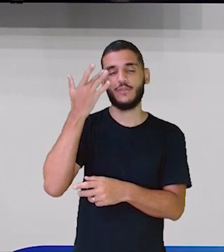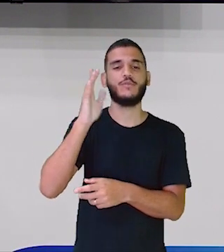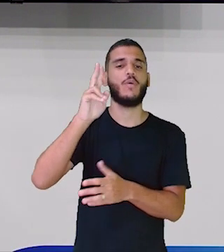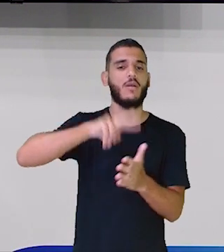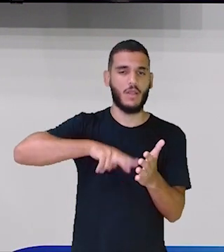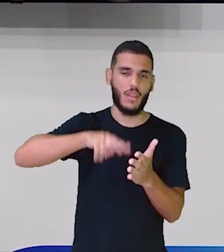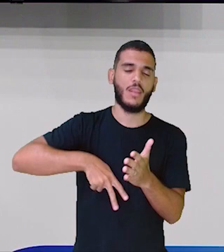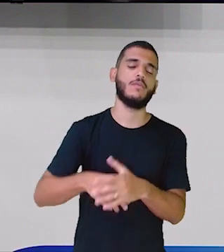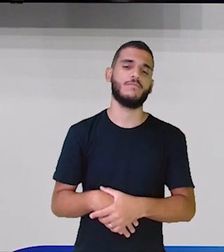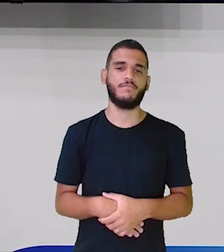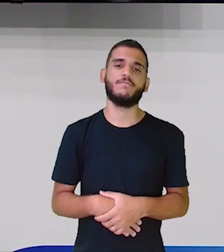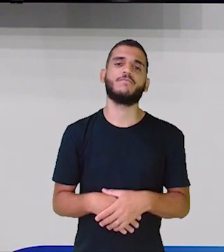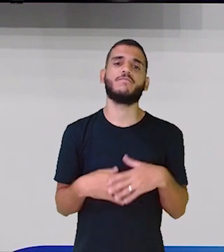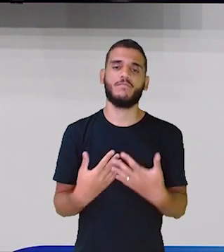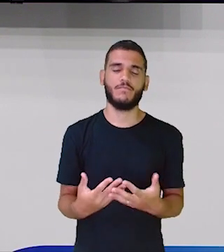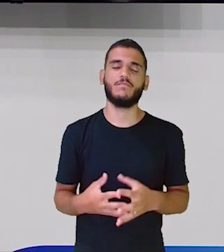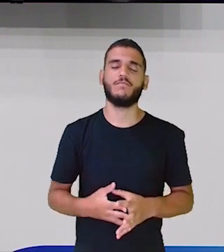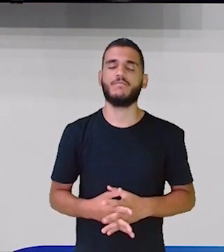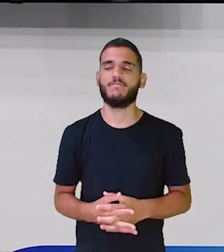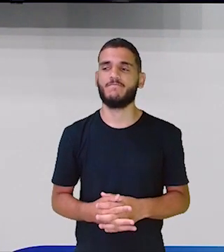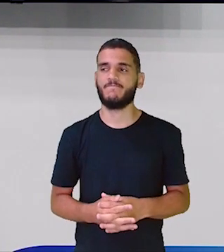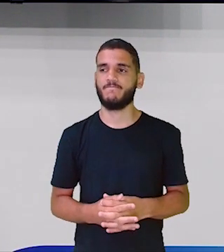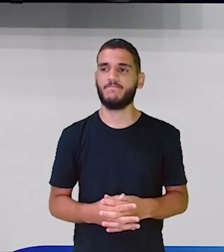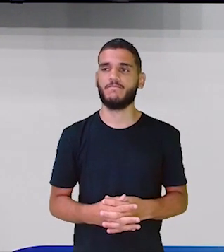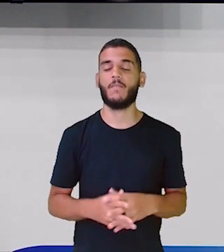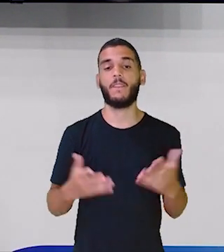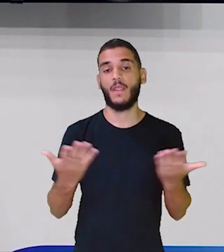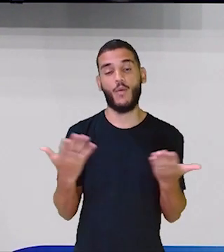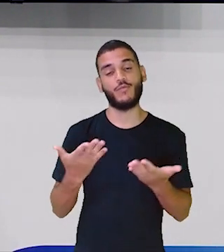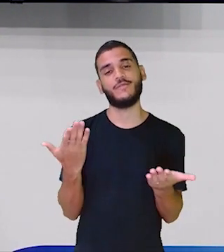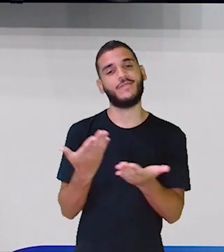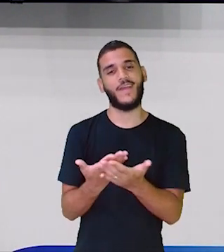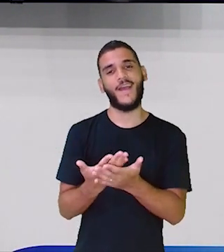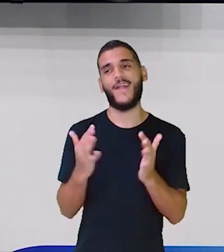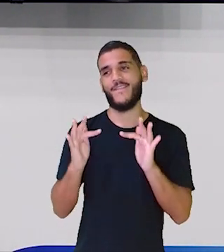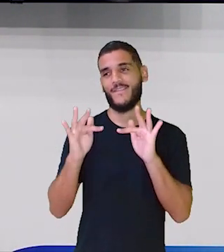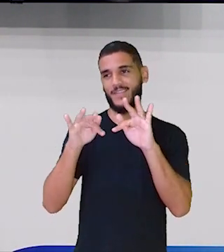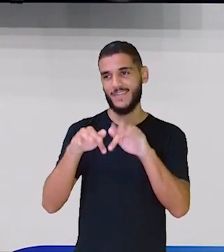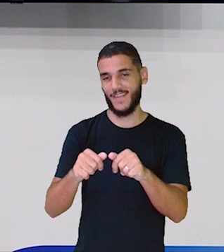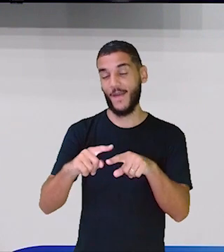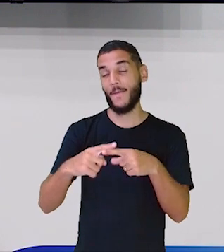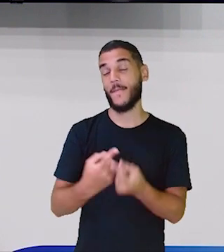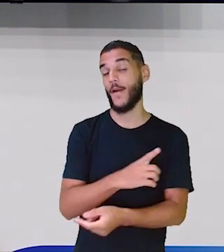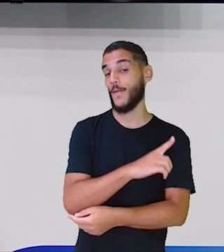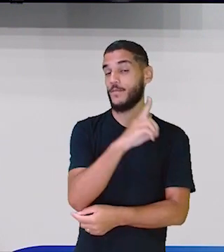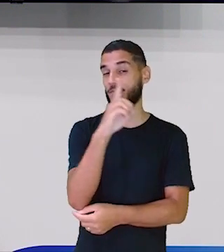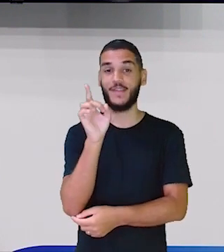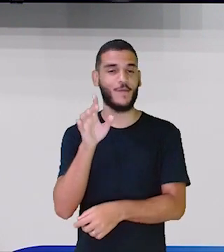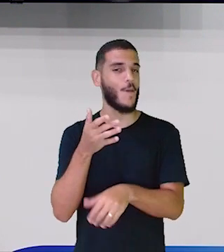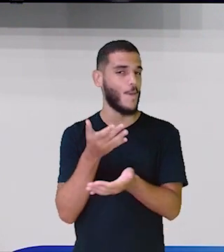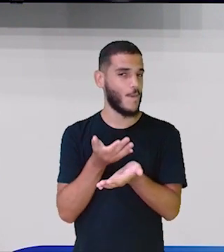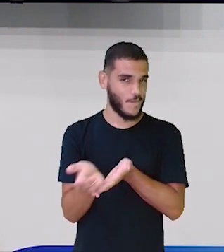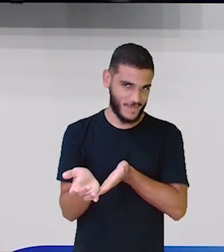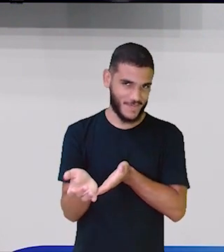o seu texto, que vai ler o seu e-mail. Nossa aula vai ficando por aqui, mas o nosso dia letivo aqui do 4º ano